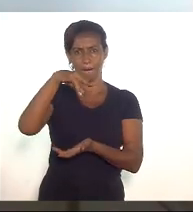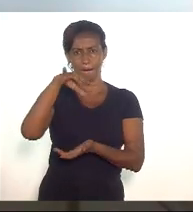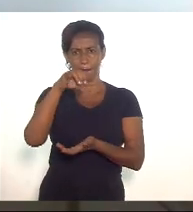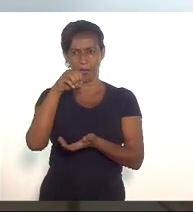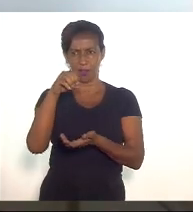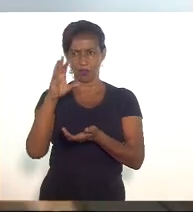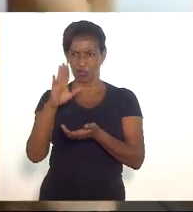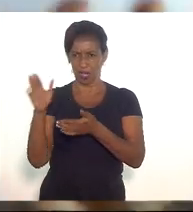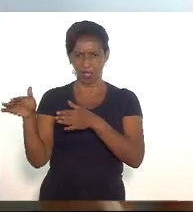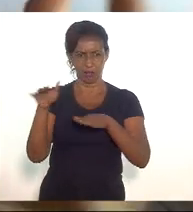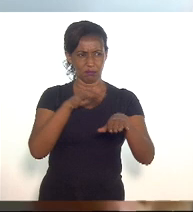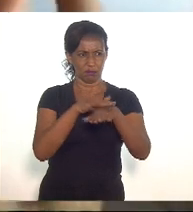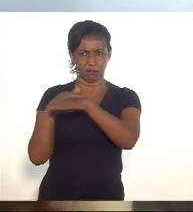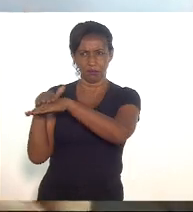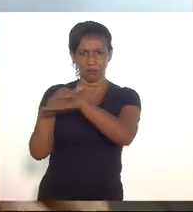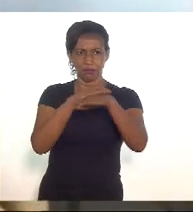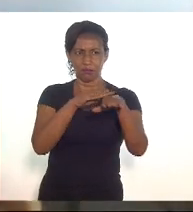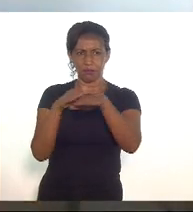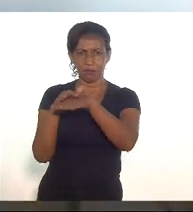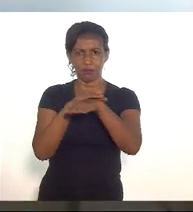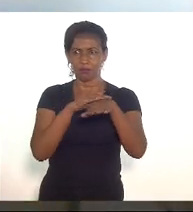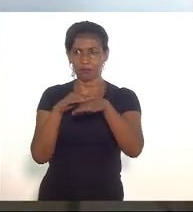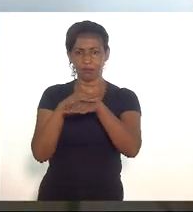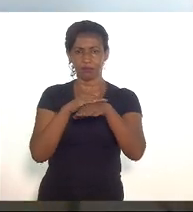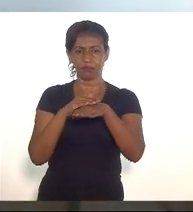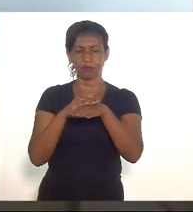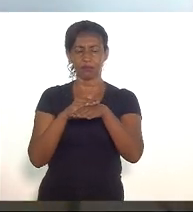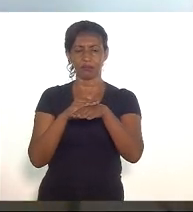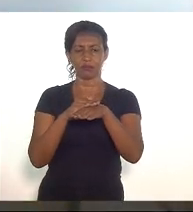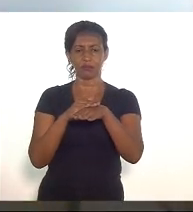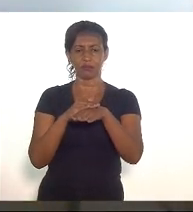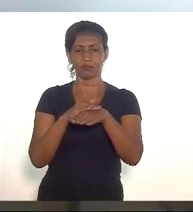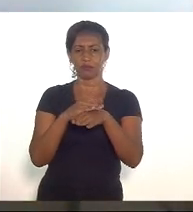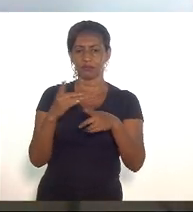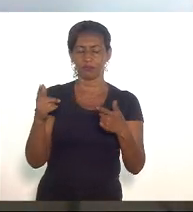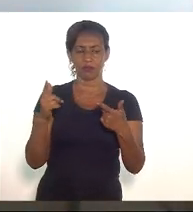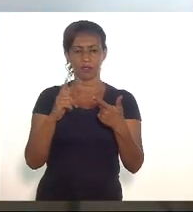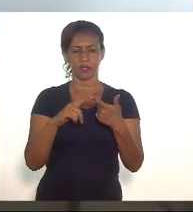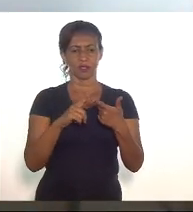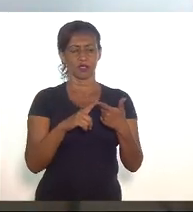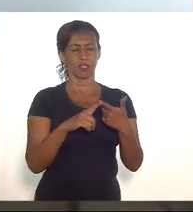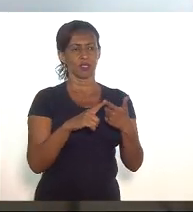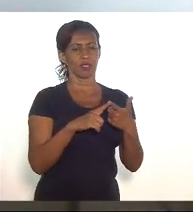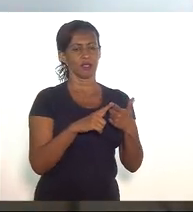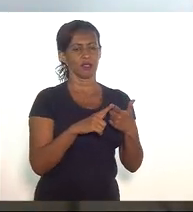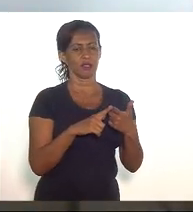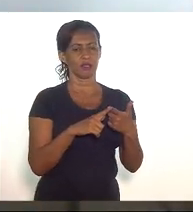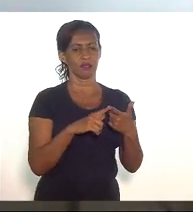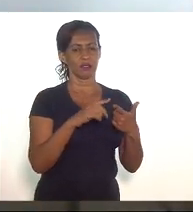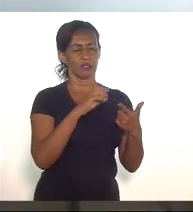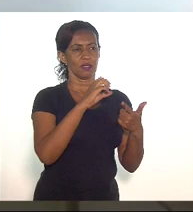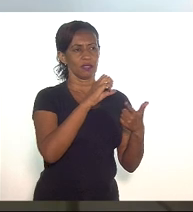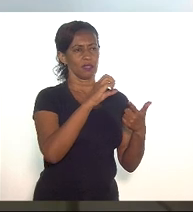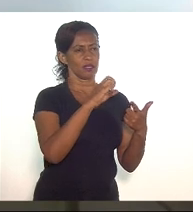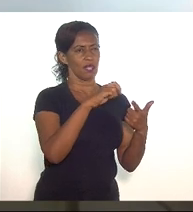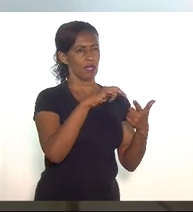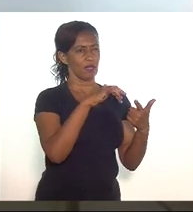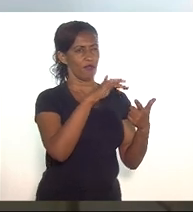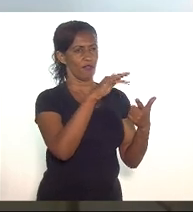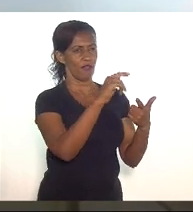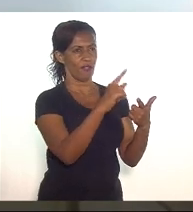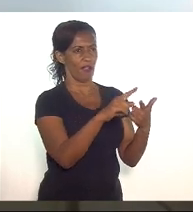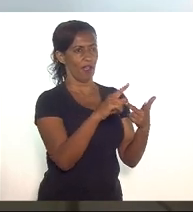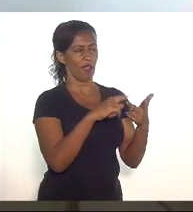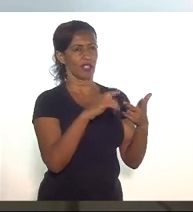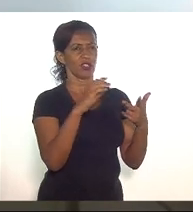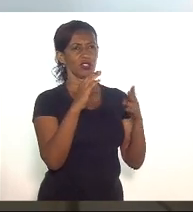conversaram? Quais são as secretarias meio? Sequiplan, como o senhor colocou bem, Secfaz,